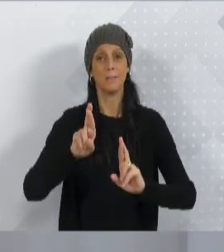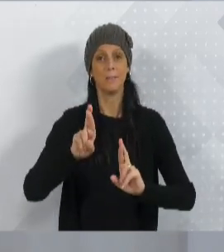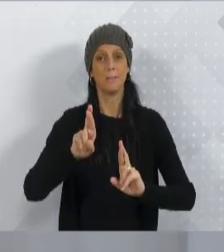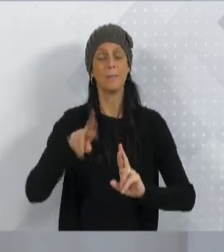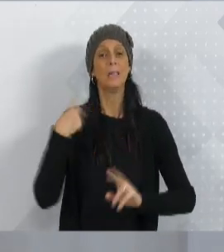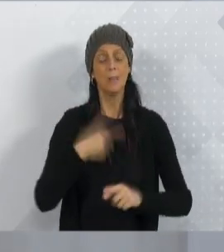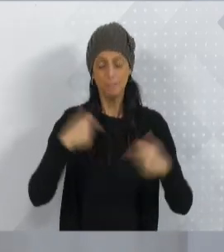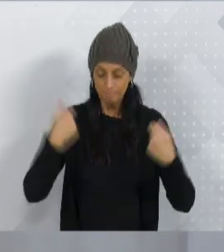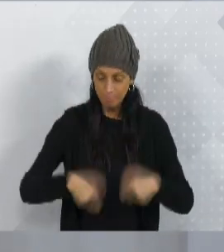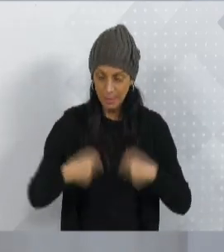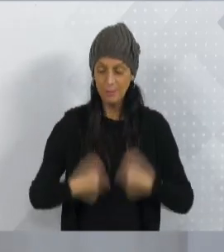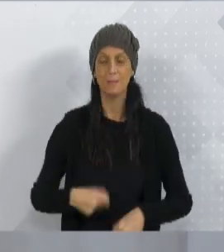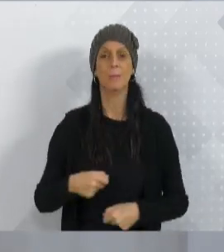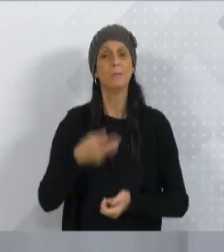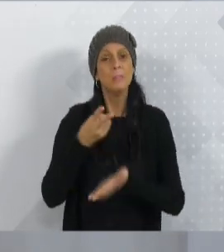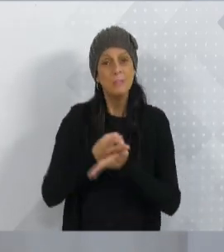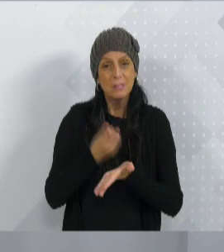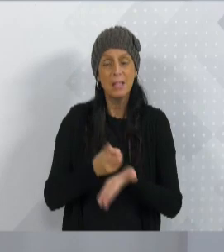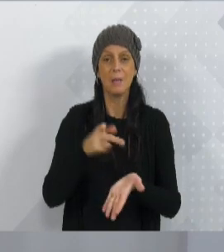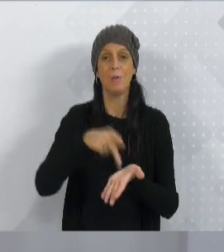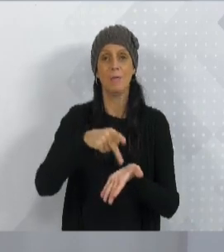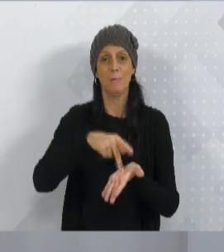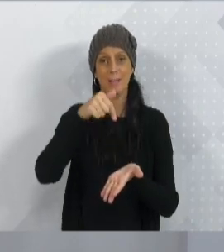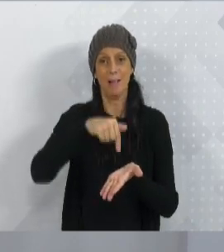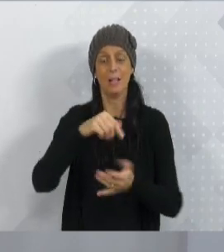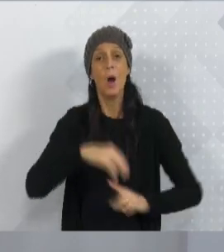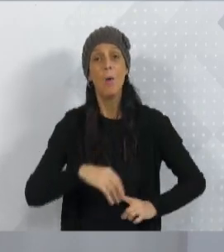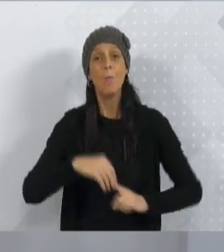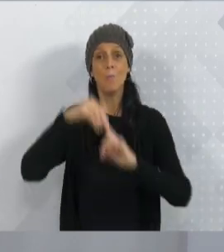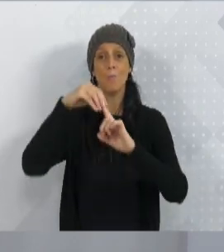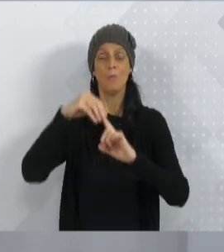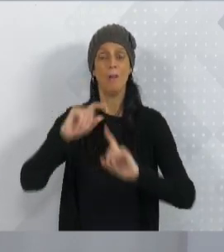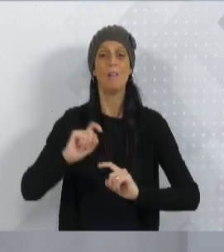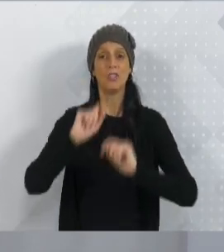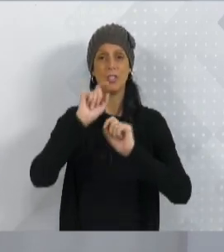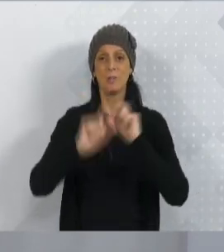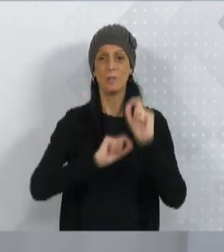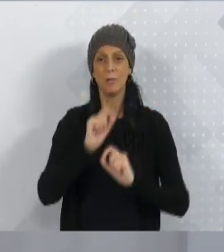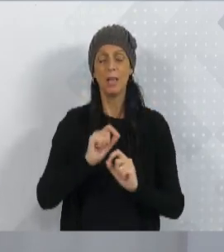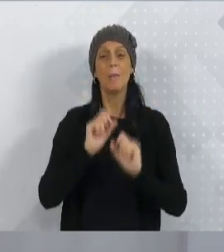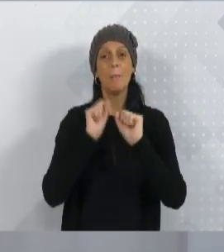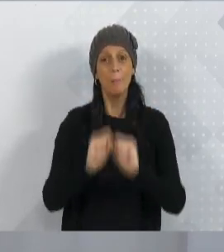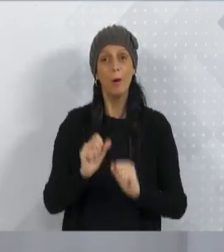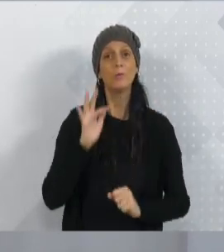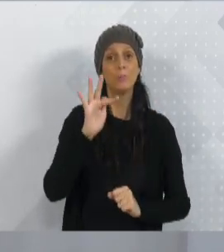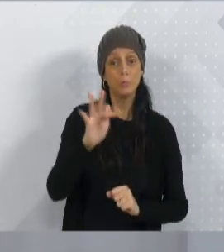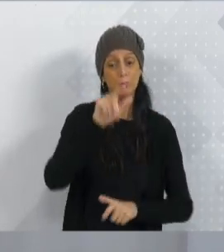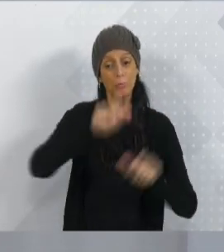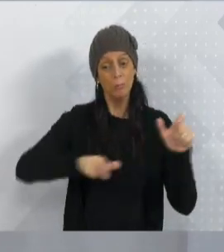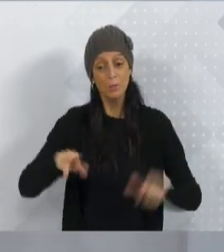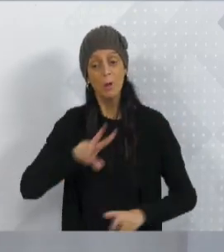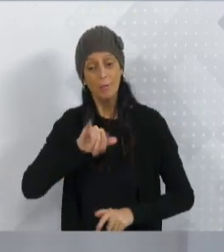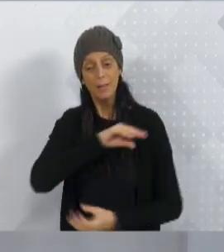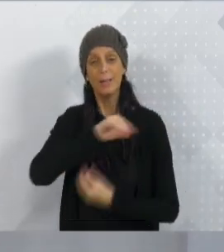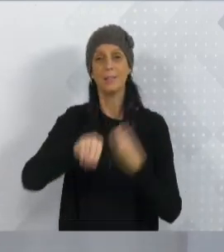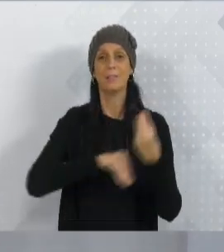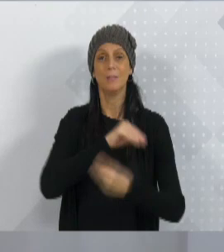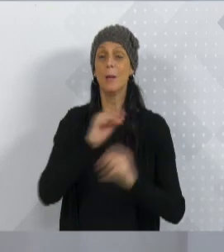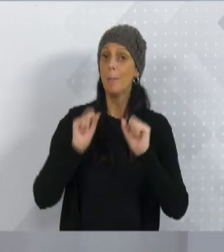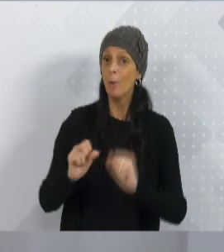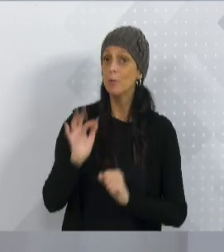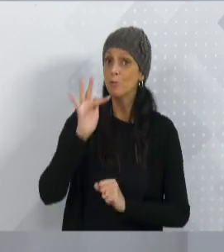nosso dever buscar a verdade é nossa única chance acreditar que um dia as pessoas se envolverão e que um dia